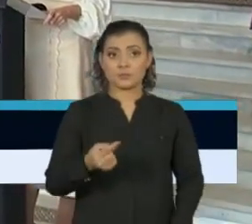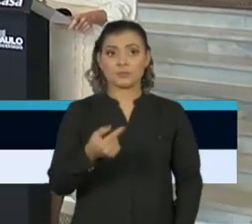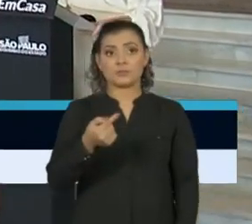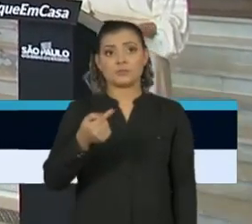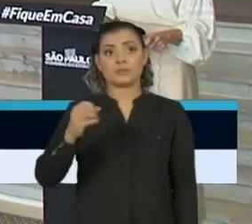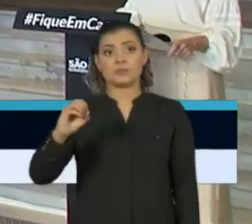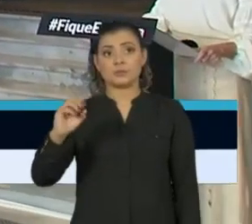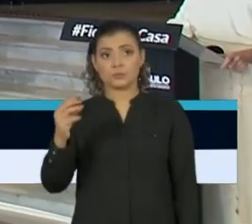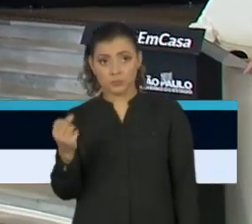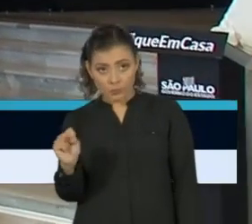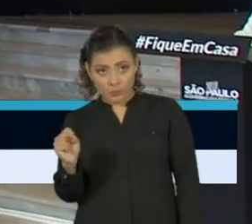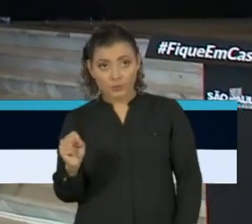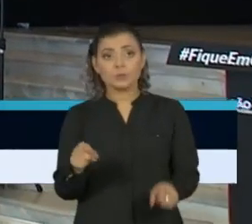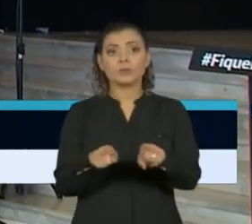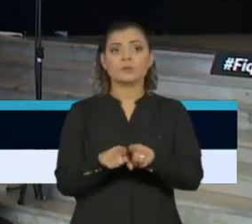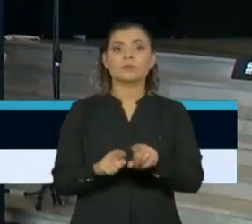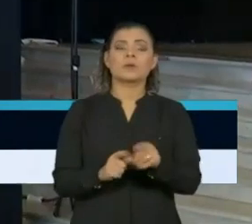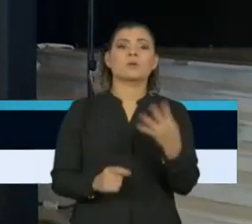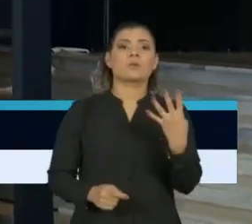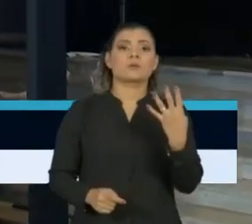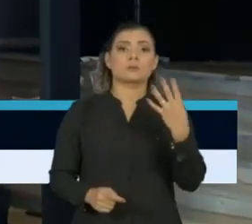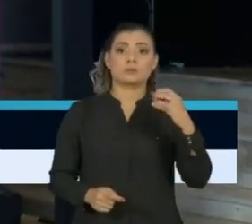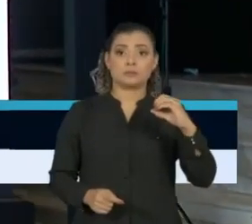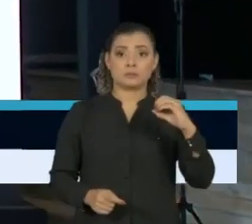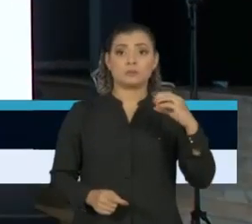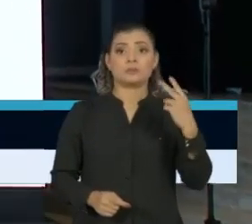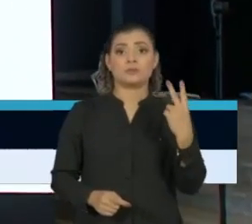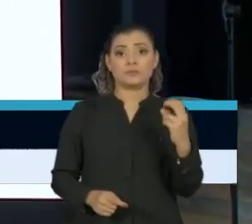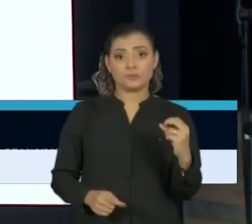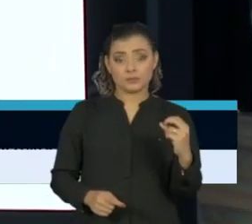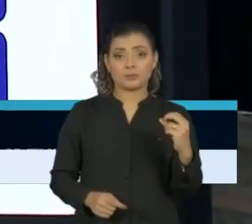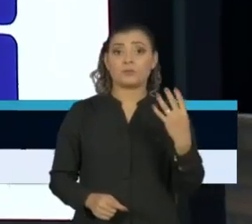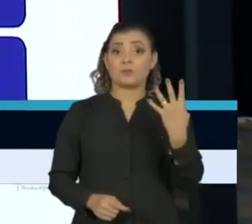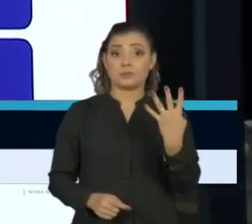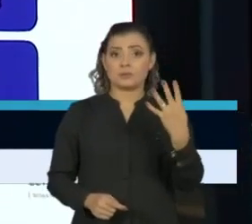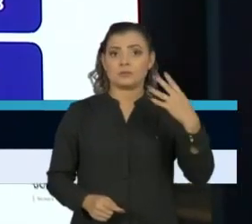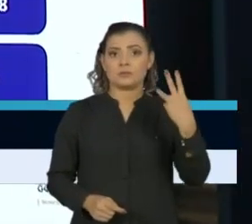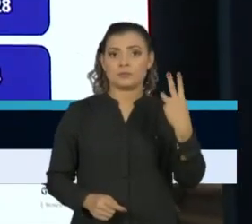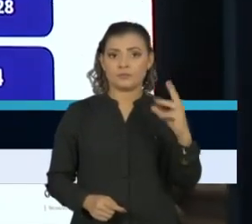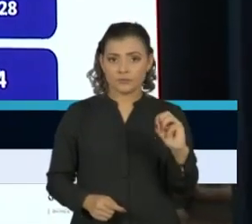6.708, 428 óbitos, o que equivale a 6%.